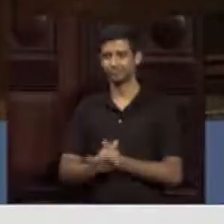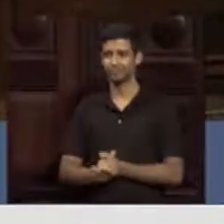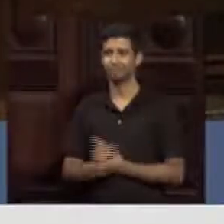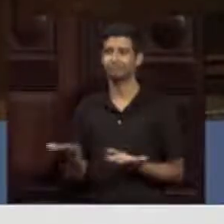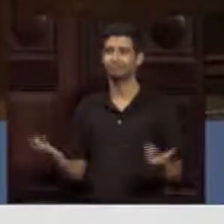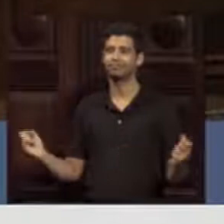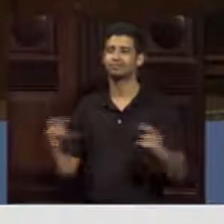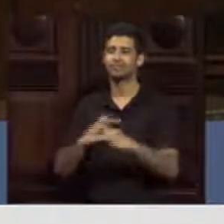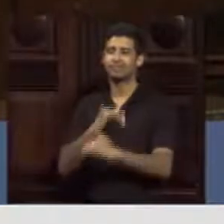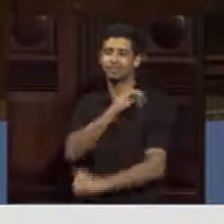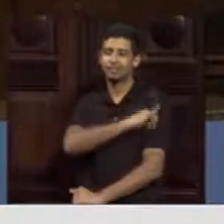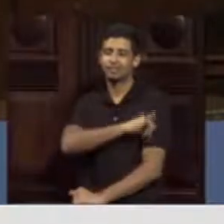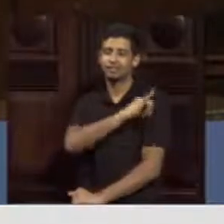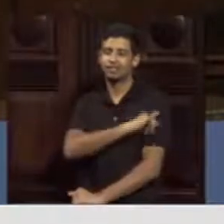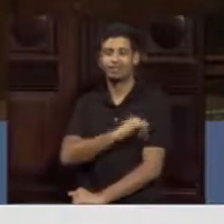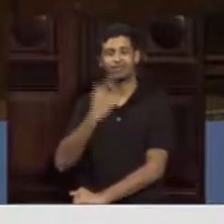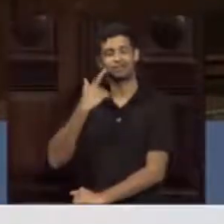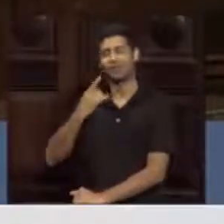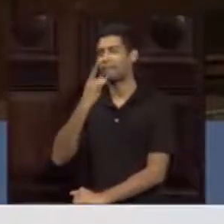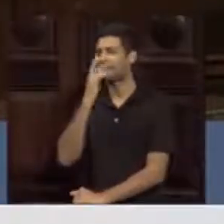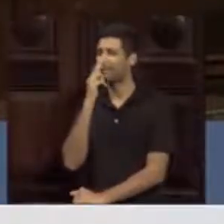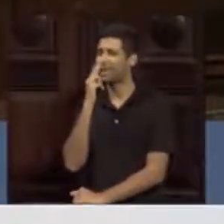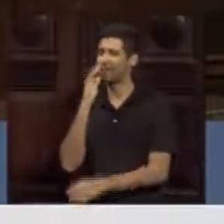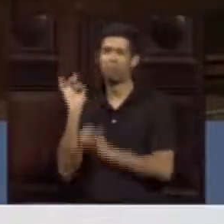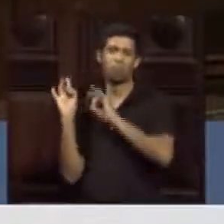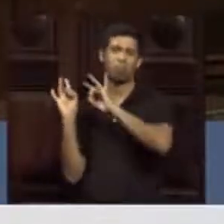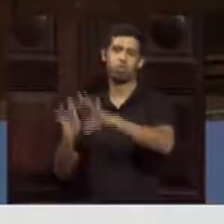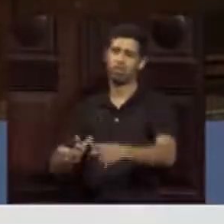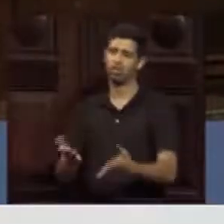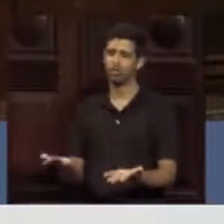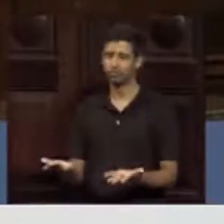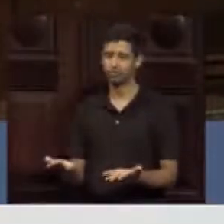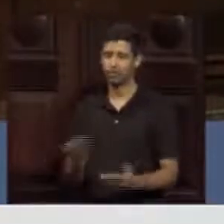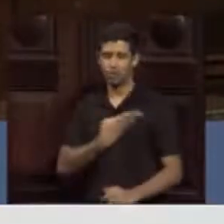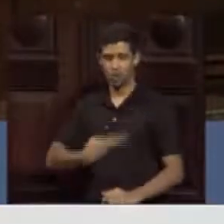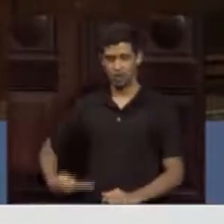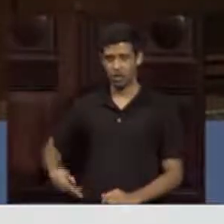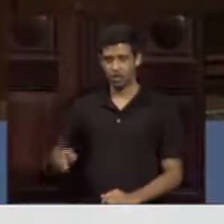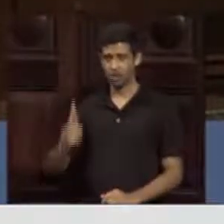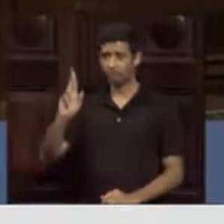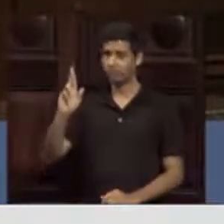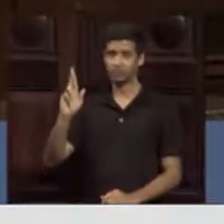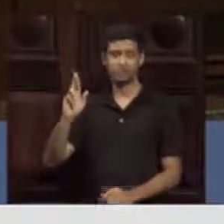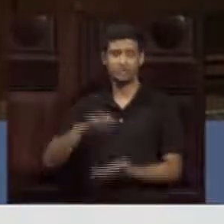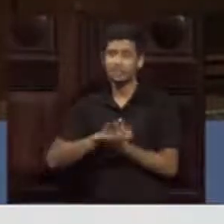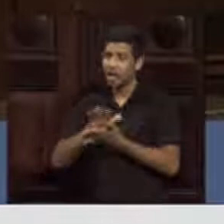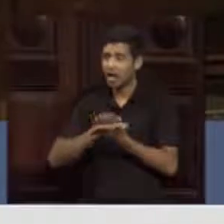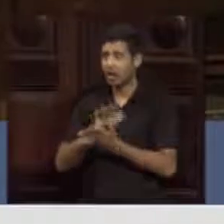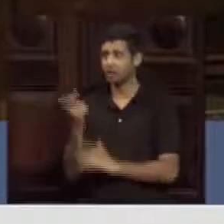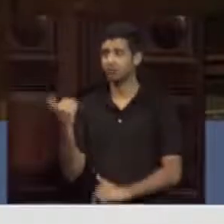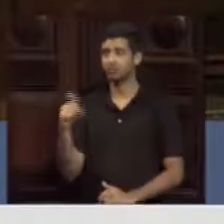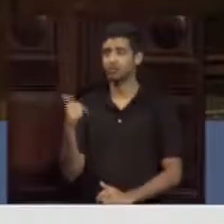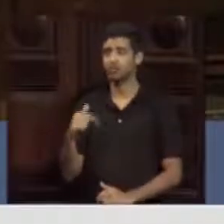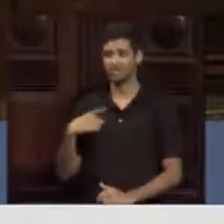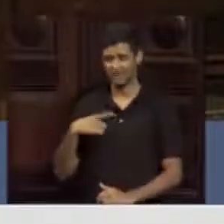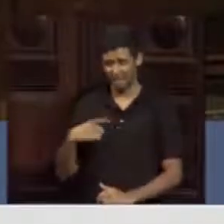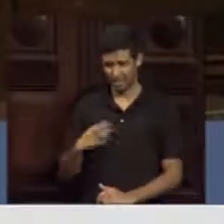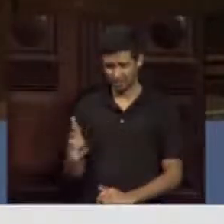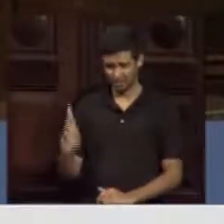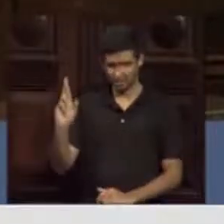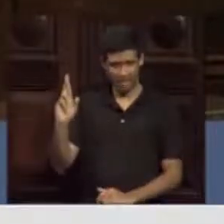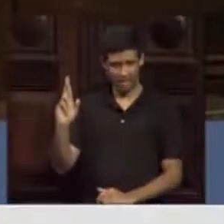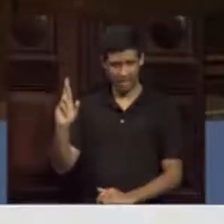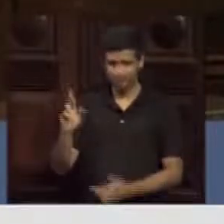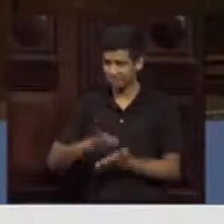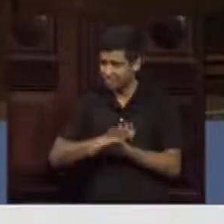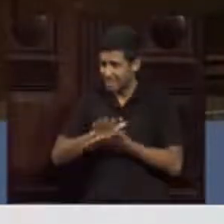Janeiro está à deriva, está desgovernada. Não existe um chefe no